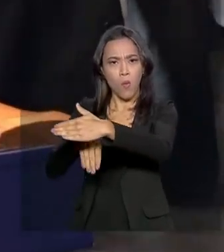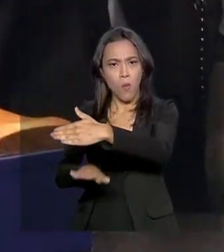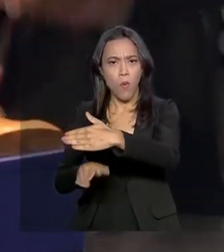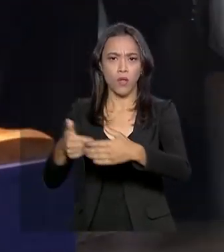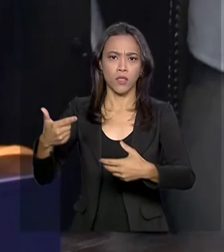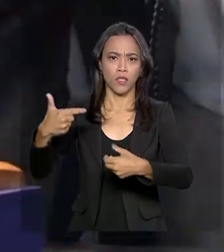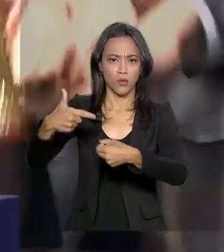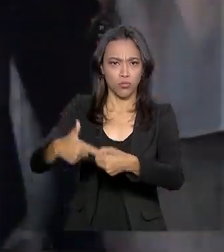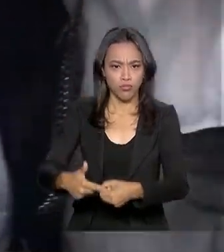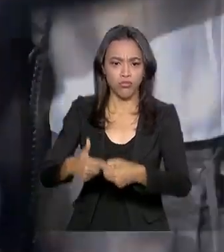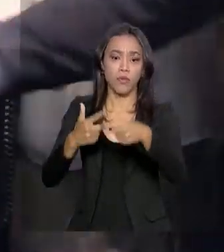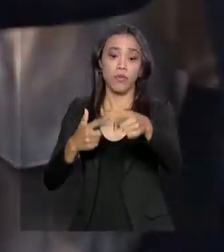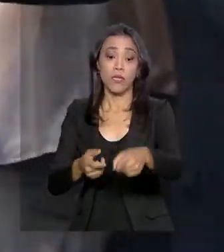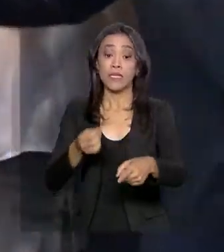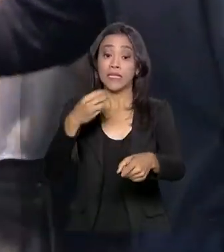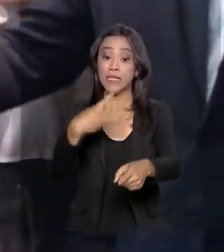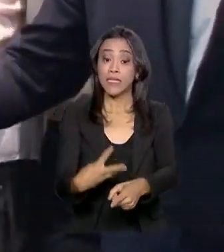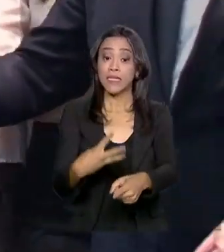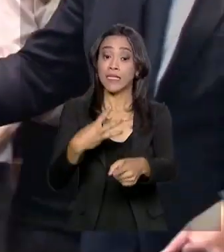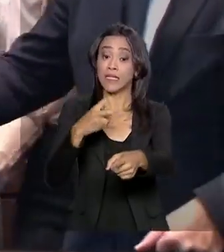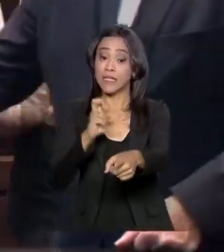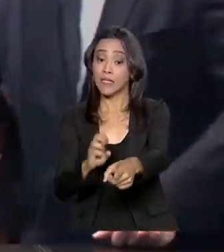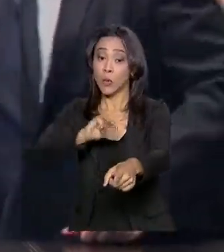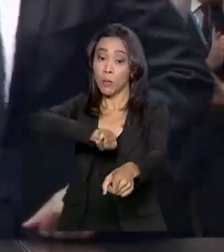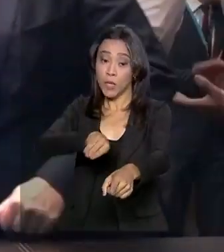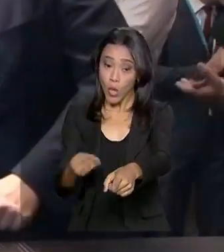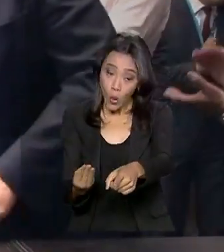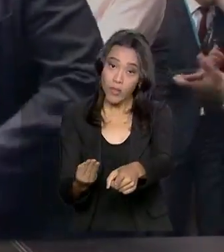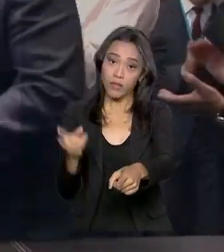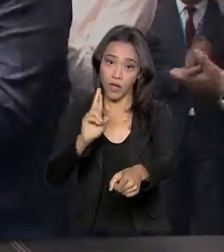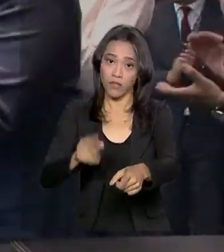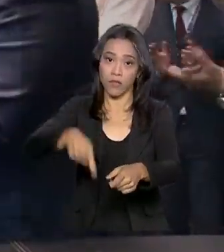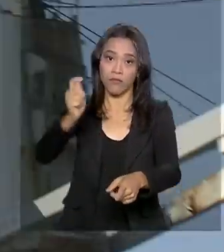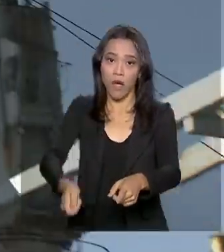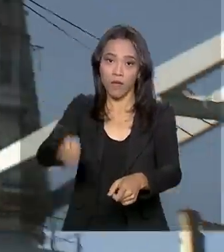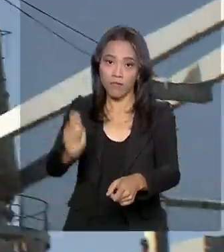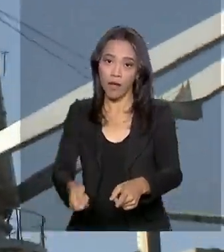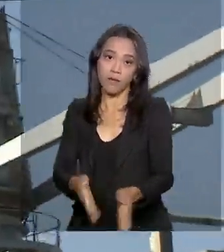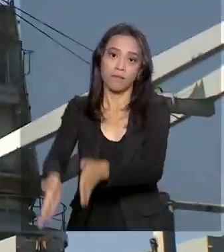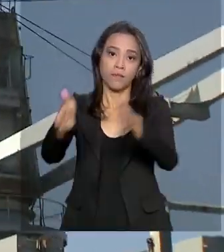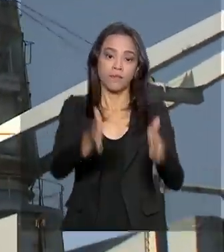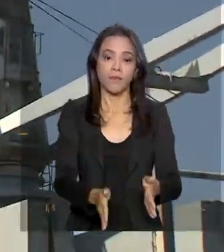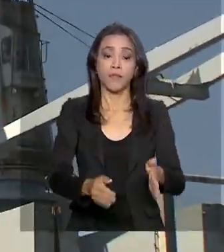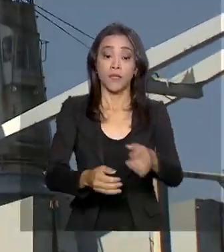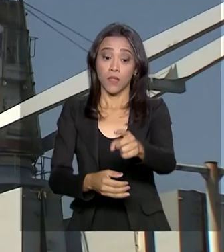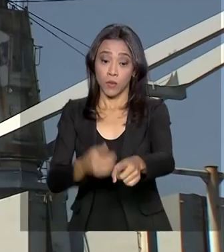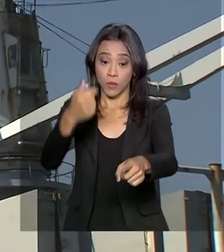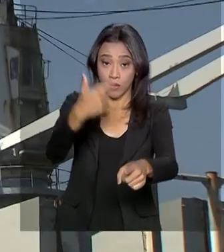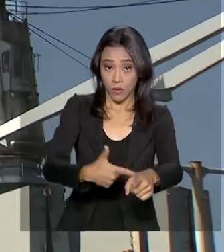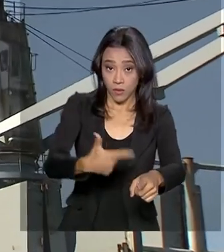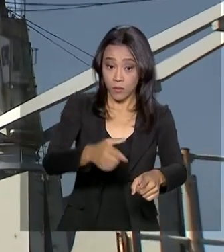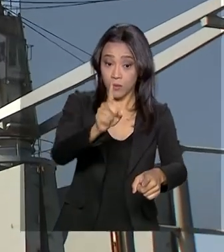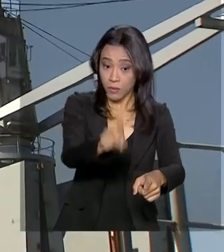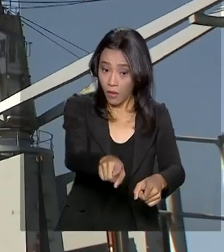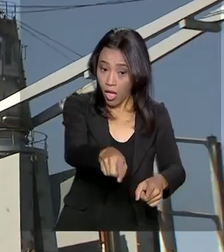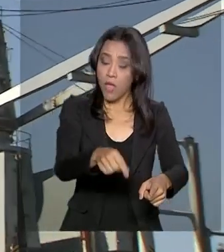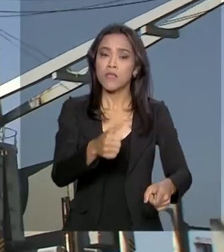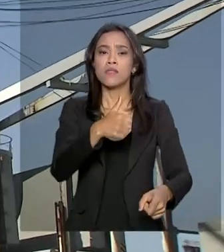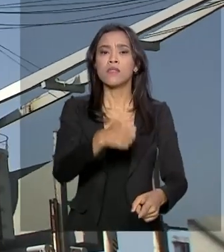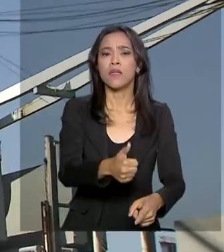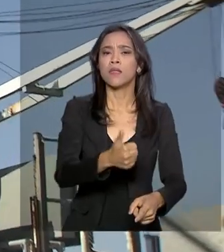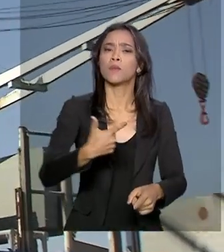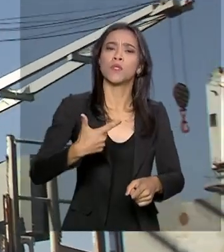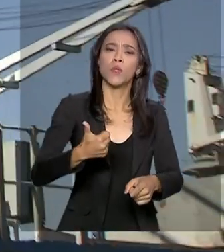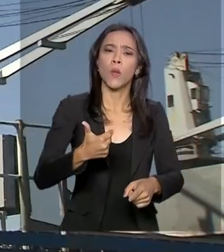foi arrematado por 35 milhões de reais. Já o segundo terminal, que opera principalmente fertilizantes, saiu por